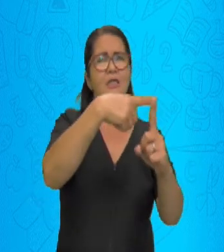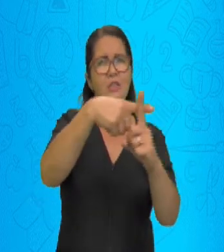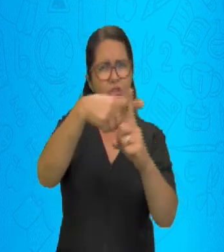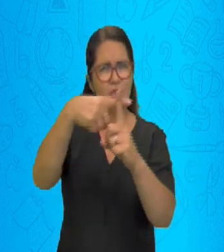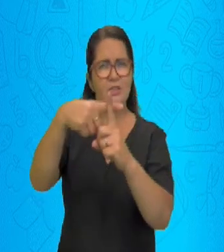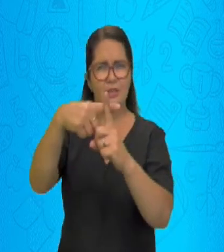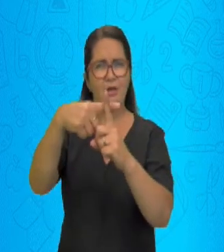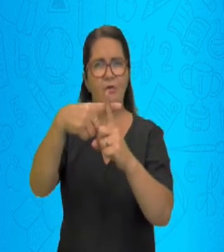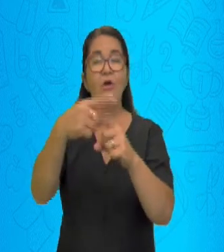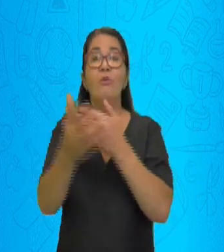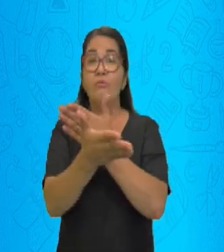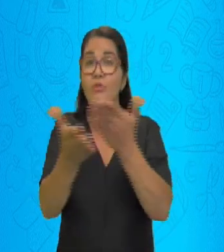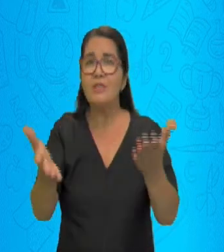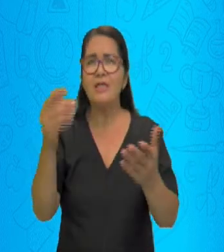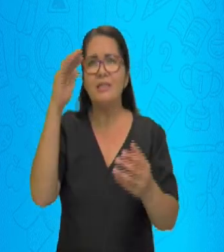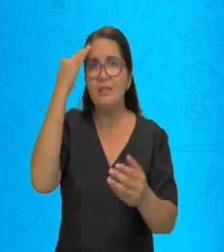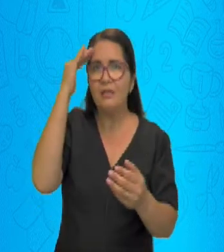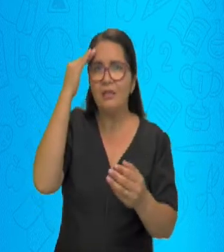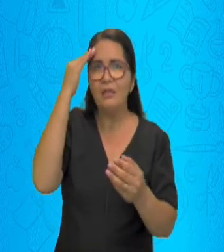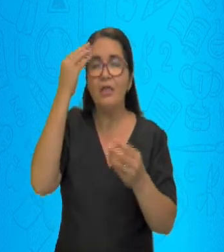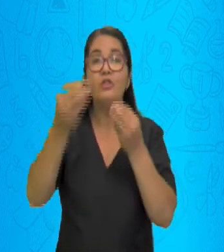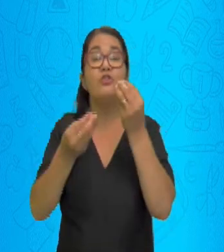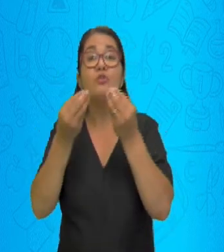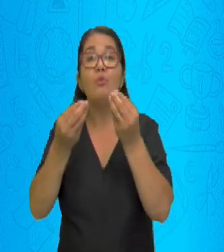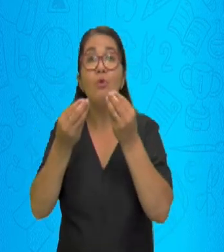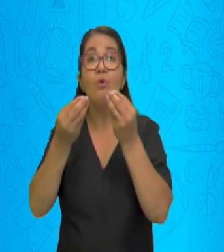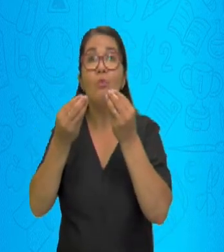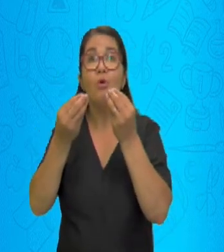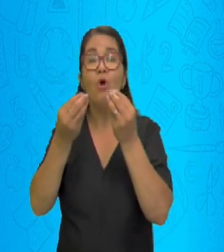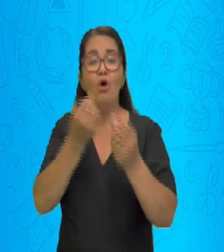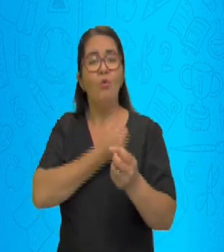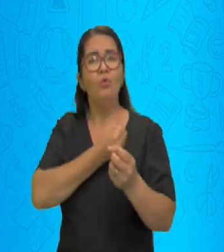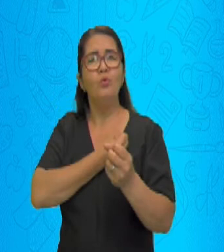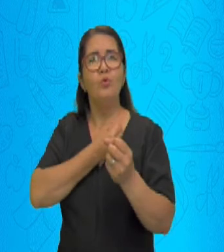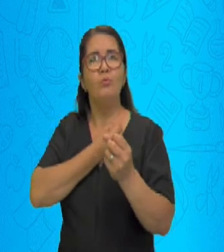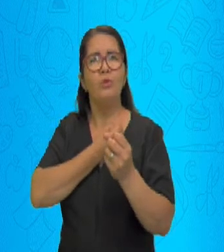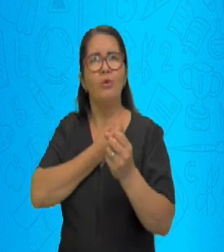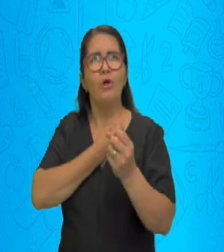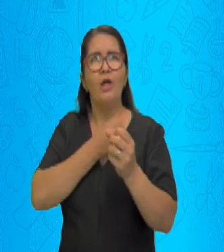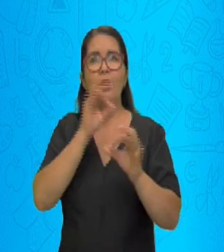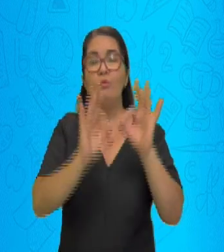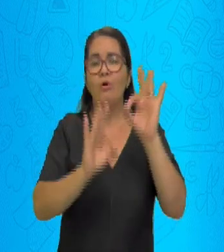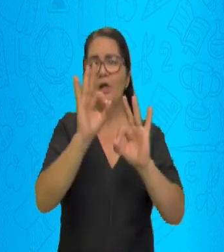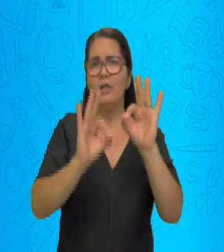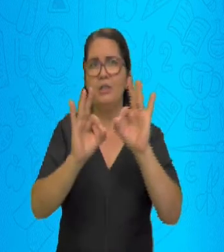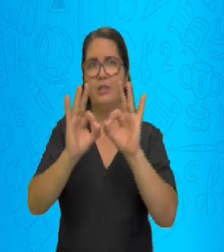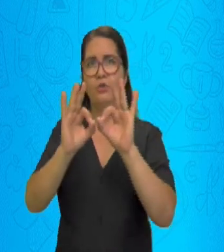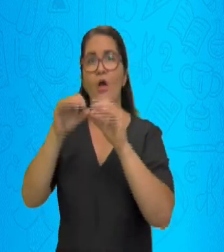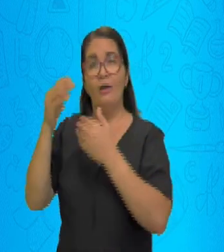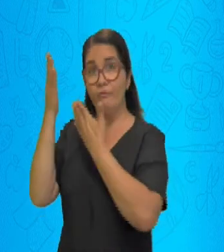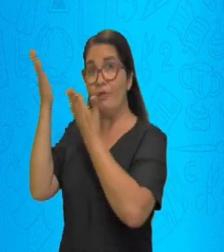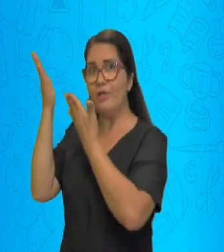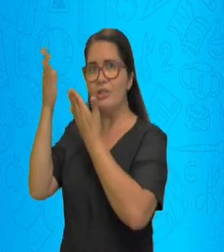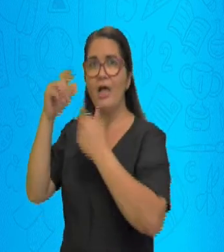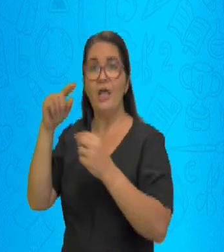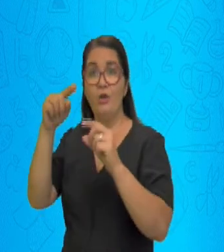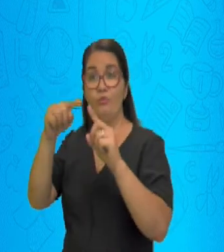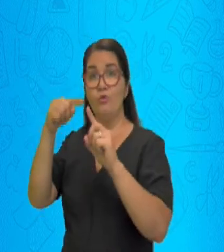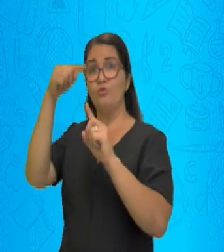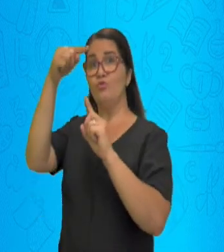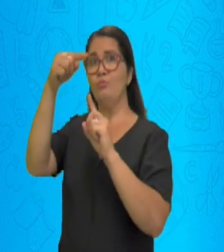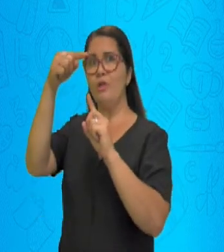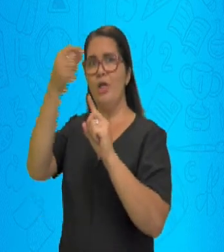vocês entendam que como a gente sobe um número para uma outra ordem para somar. Então, olha só, eu tenho